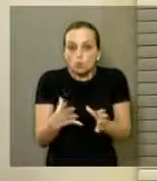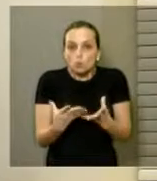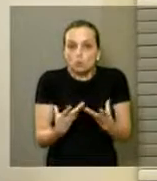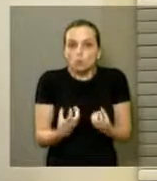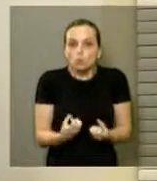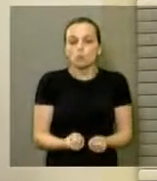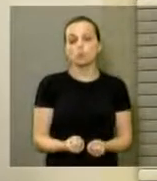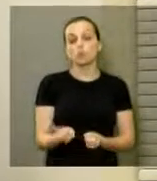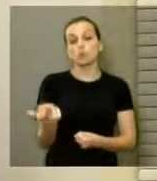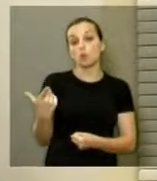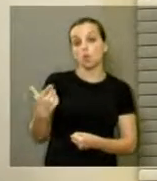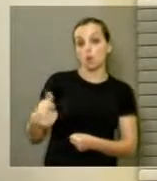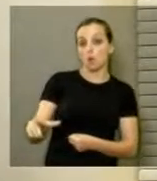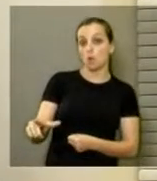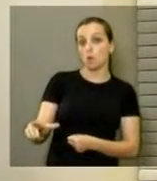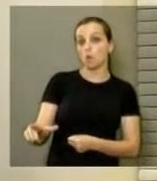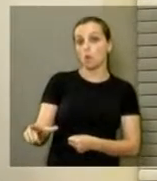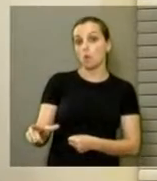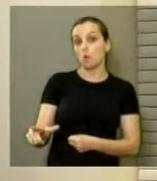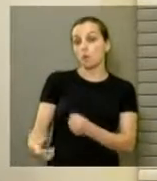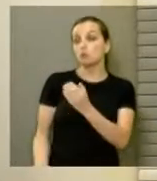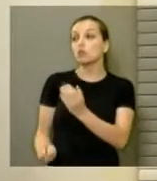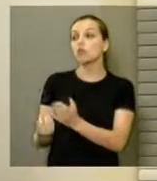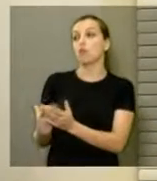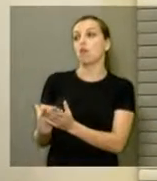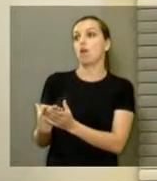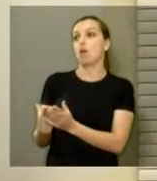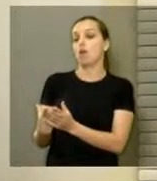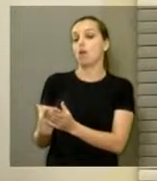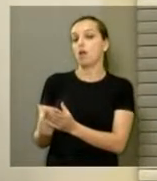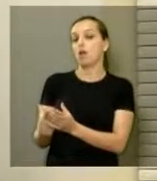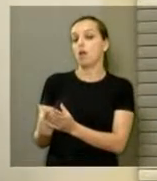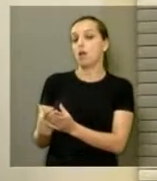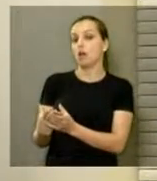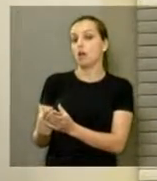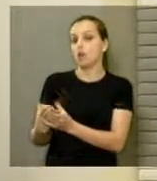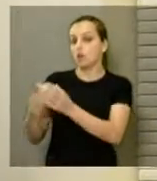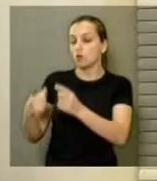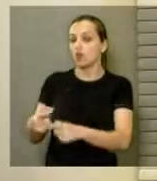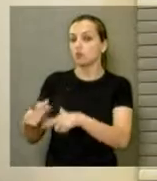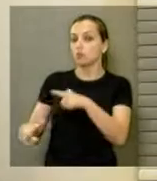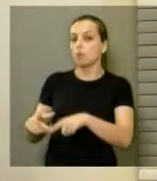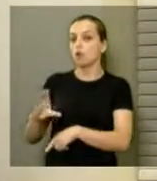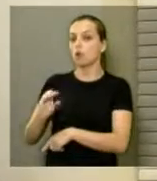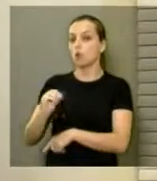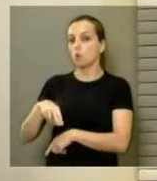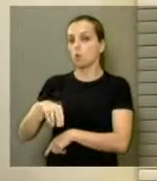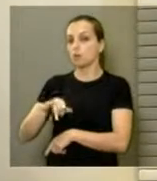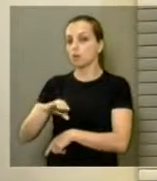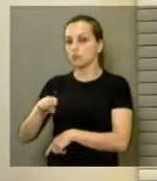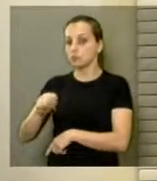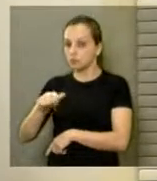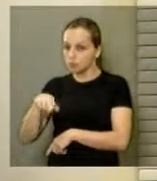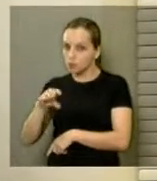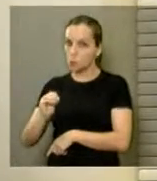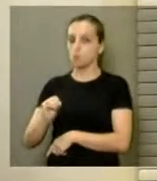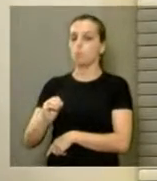do outro lado, criaram N cargos comissionados. E vereadores, por exemplo, como a